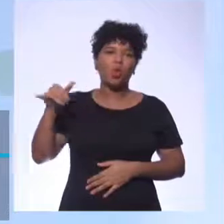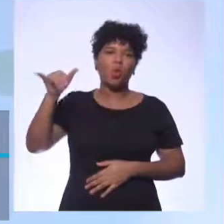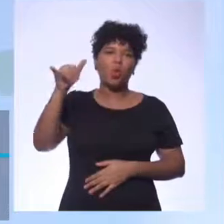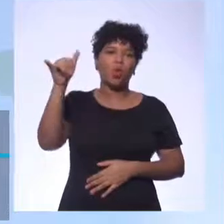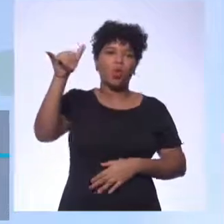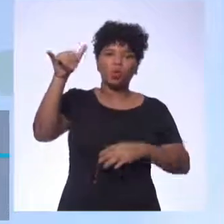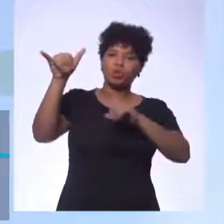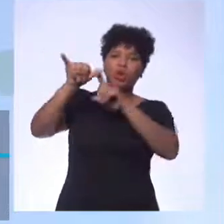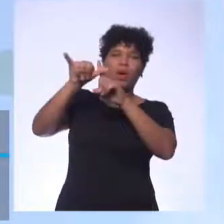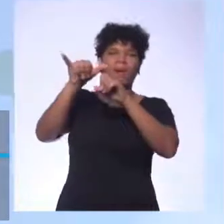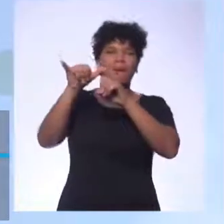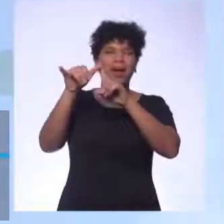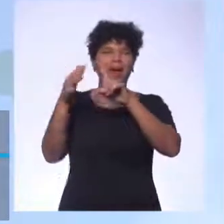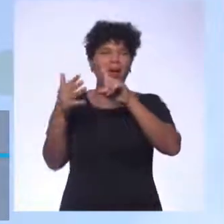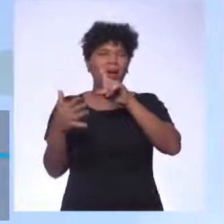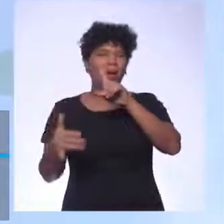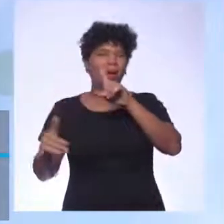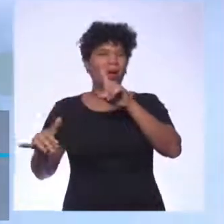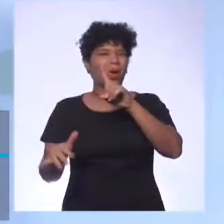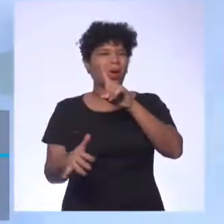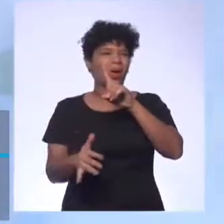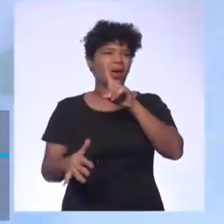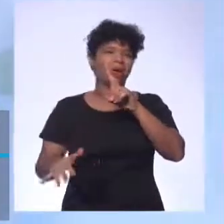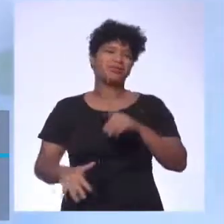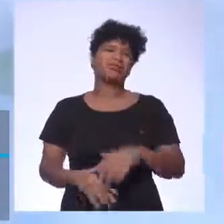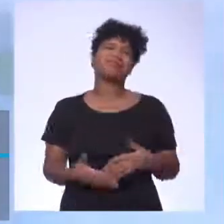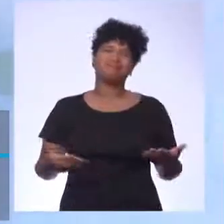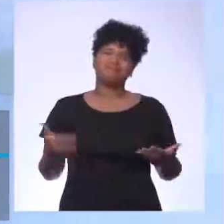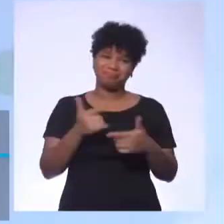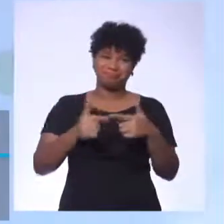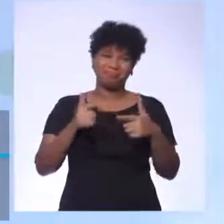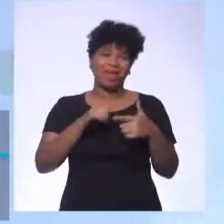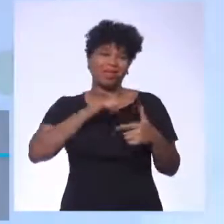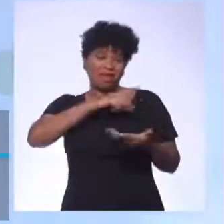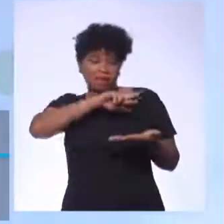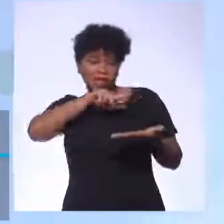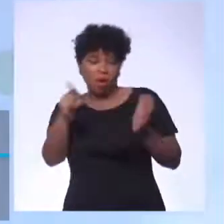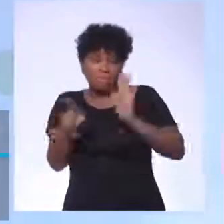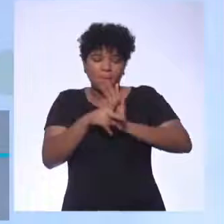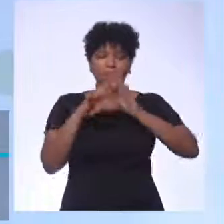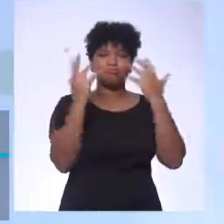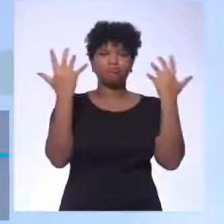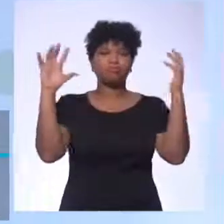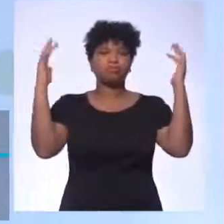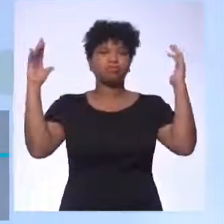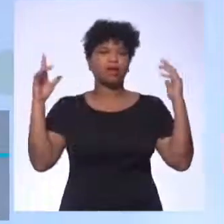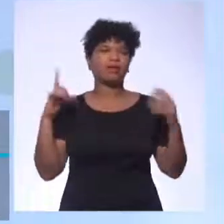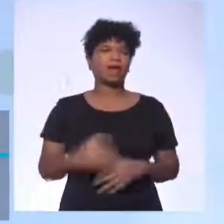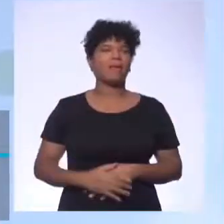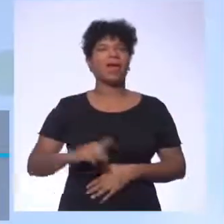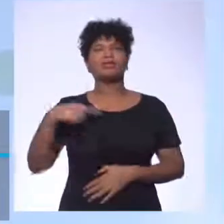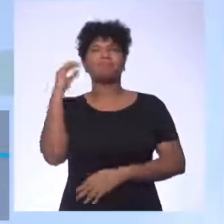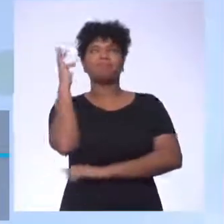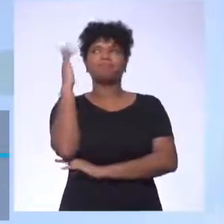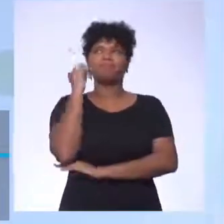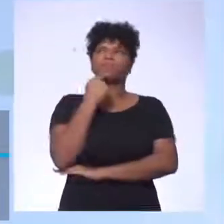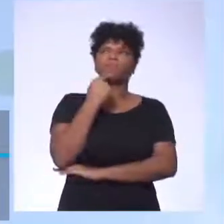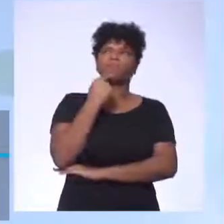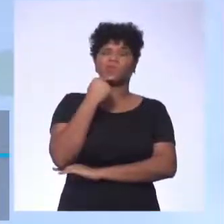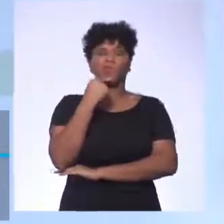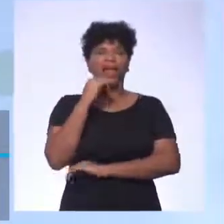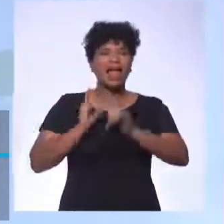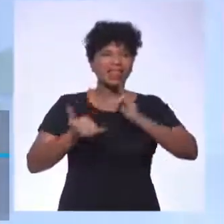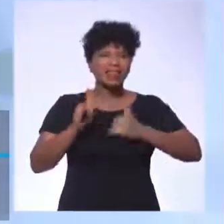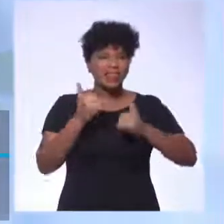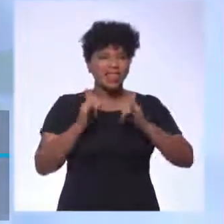hoje, né, professor Paulo, né? Infelizmente hoje, professor, a gente só consegue falar de energia menos suja. Né? A